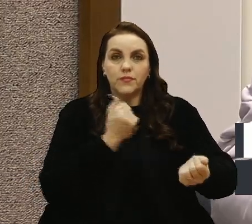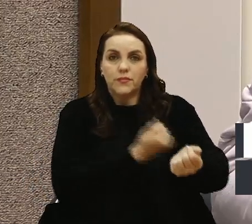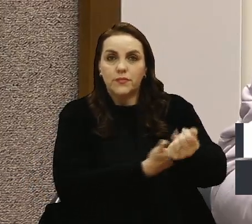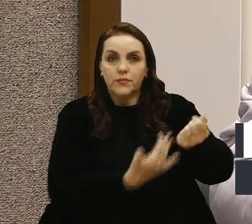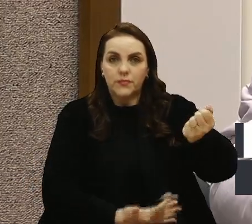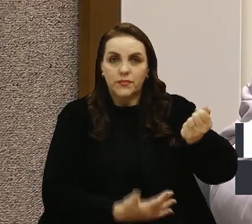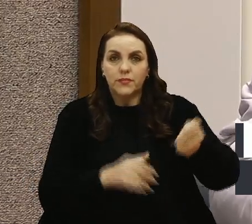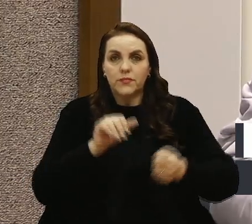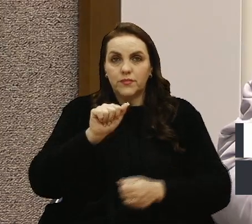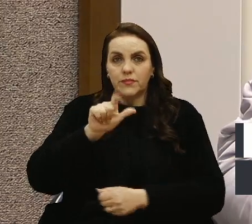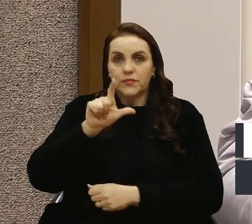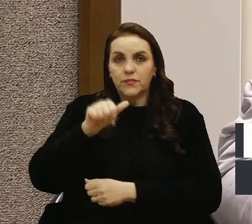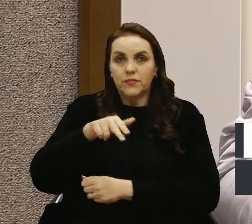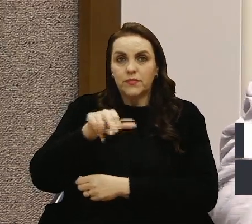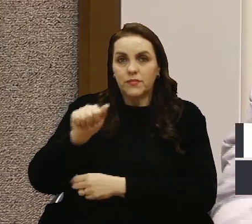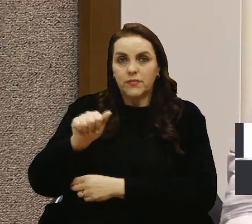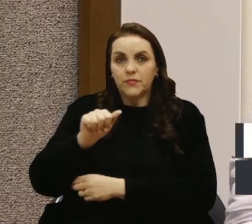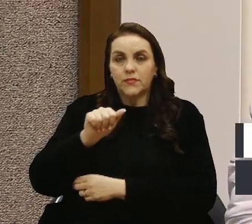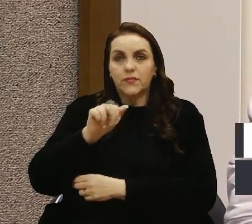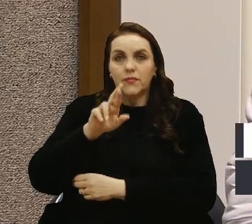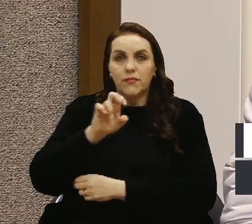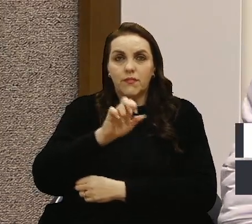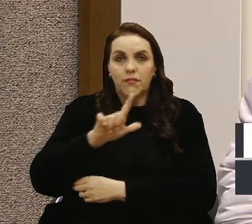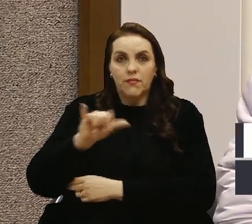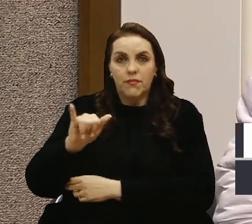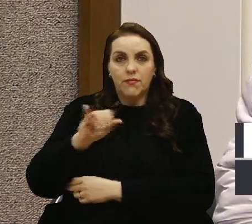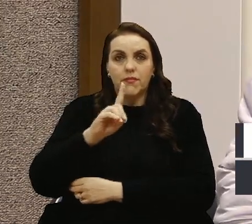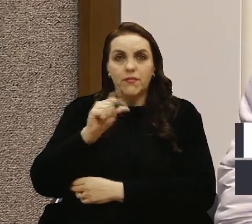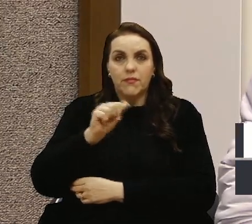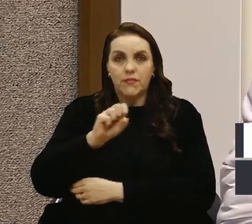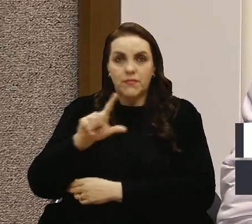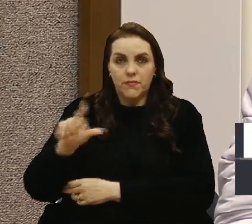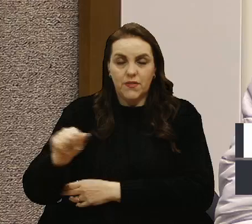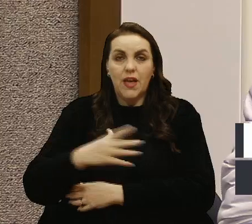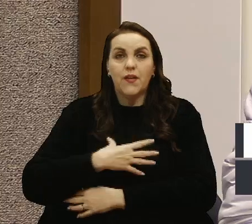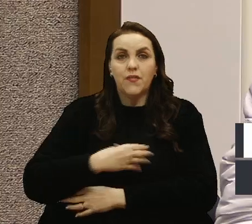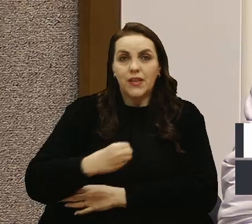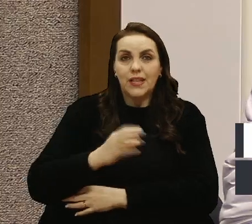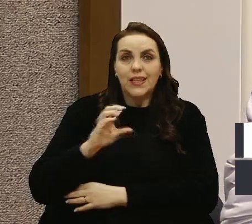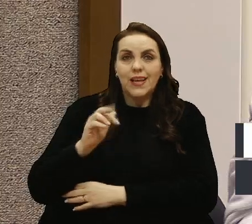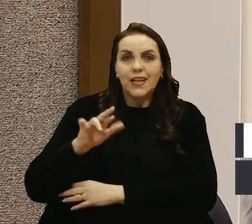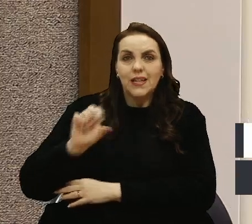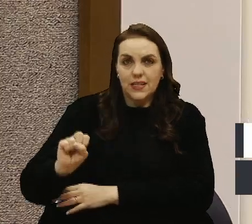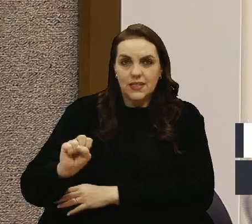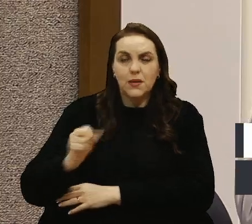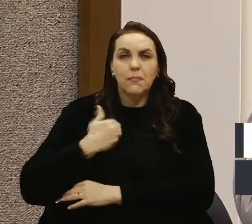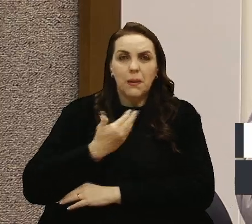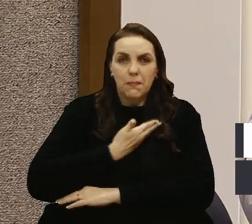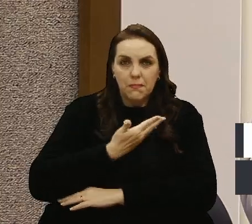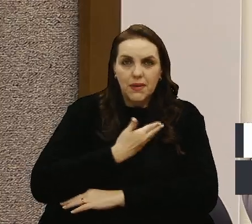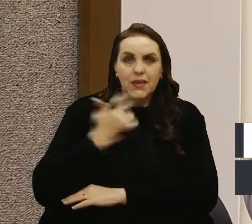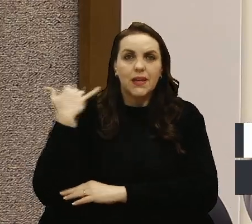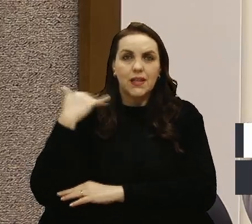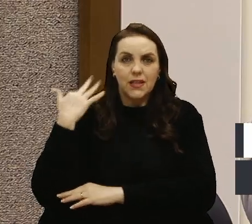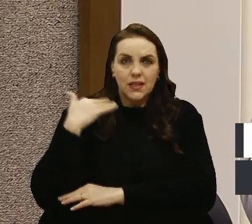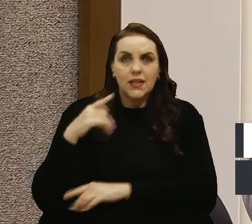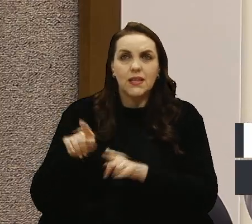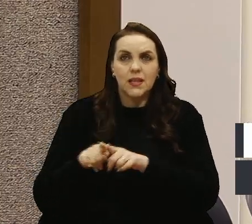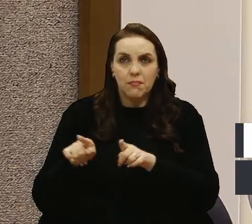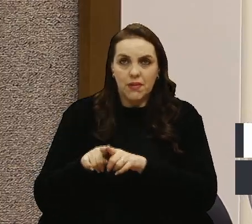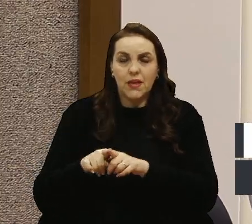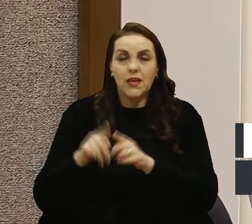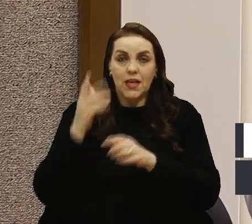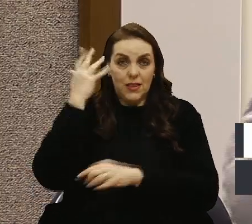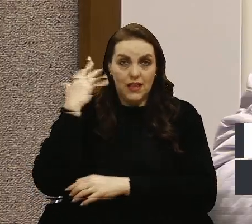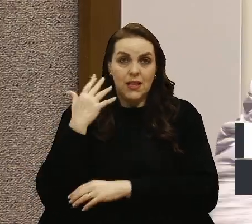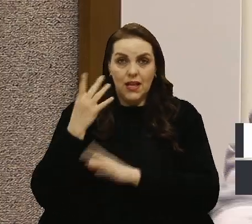Alana Raeli da Silva, filha da Cris, uma amiga minha, da vereadora Andressa, uma menina de 18, 19 anos ali, que a vereadora Daiane já postou, para que